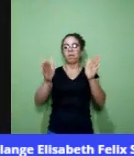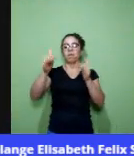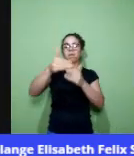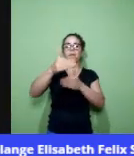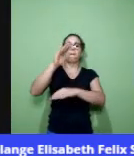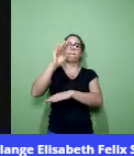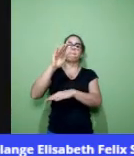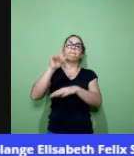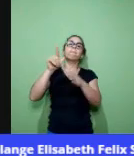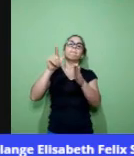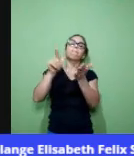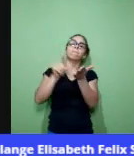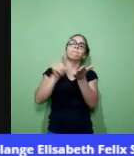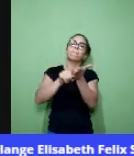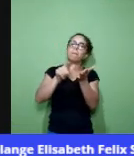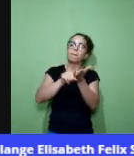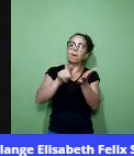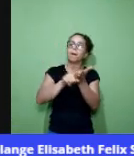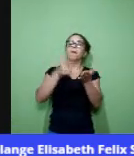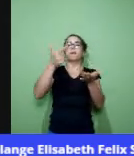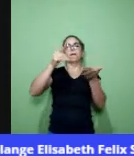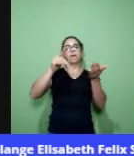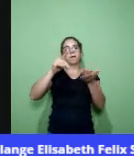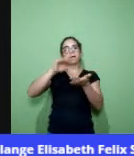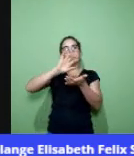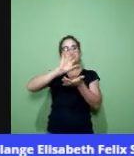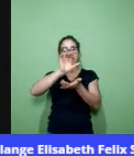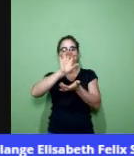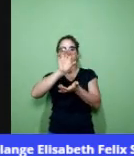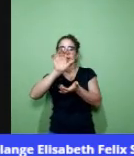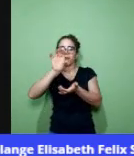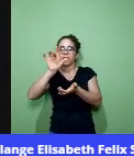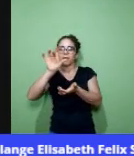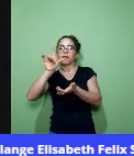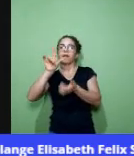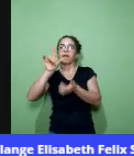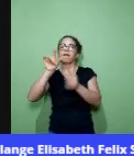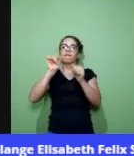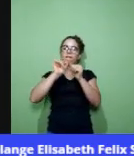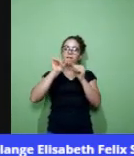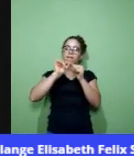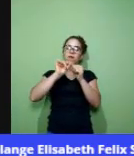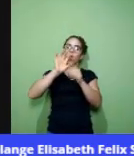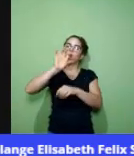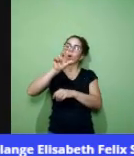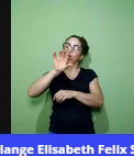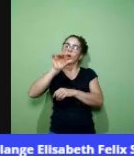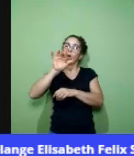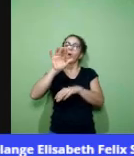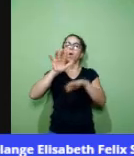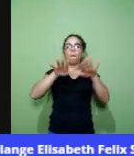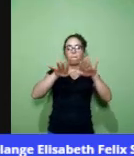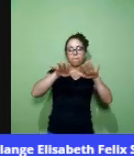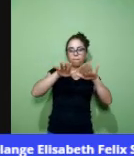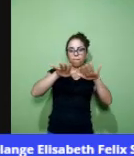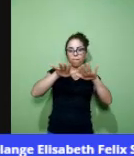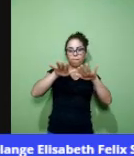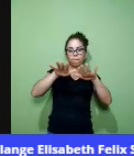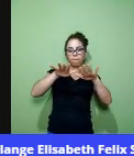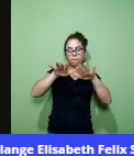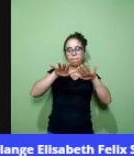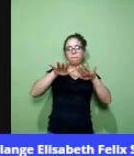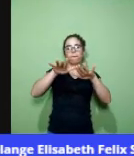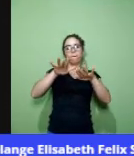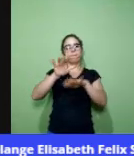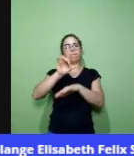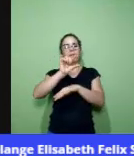material simples, feito com caixa de papelão, tampinhas, ó, elaborado por uma professora que trabalha com a gente. Então, assim,